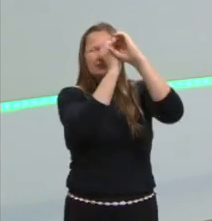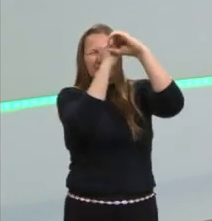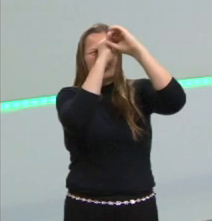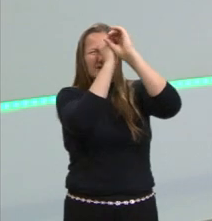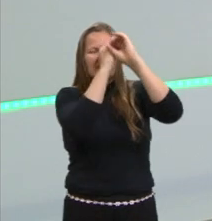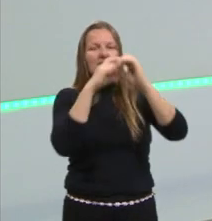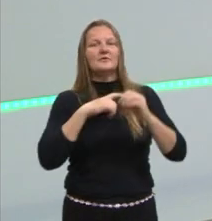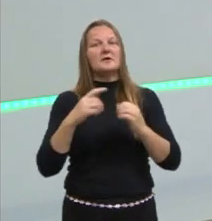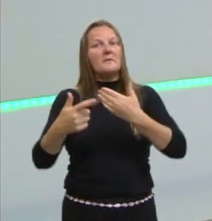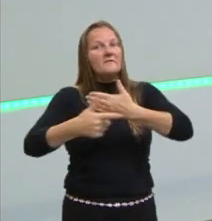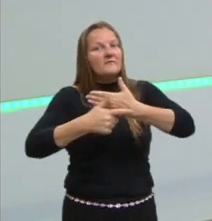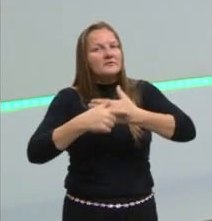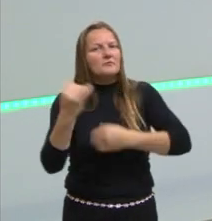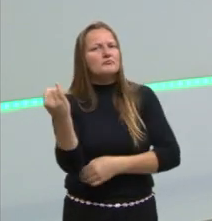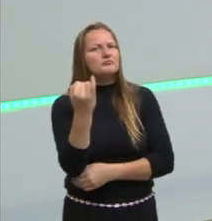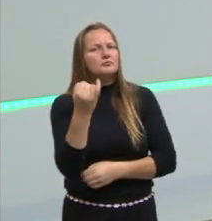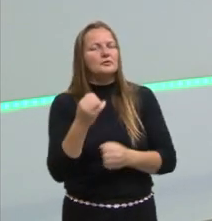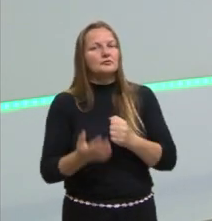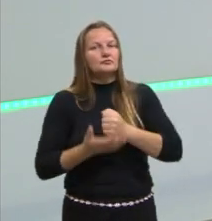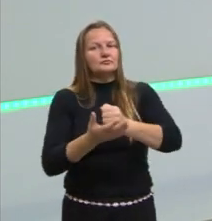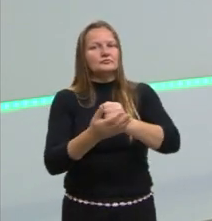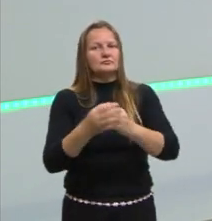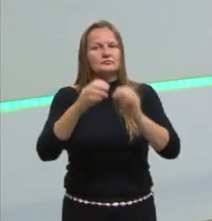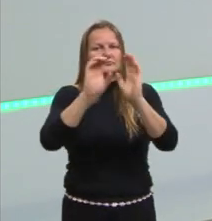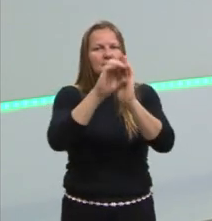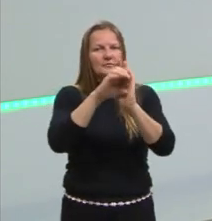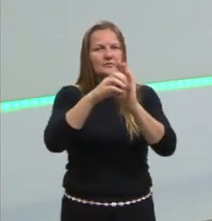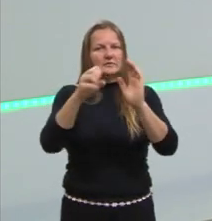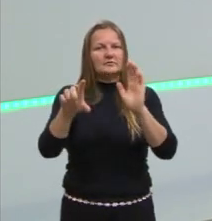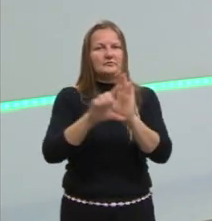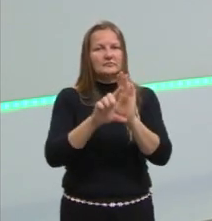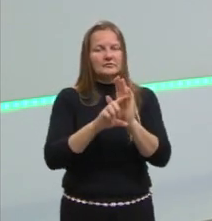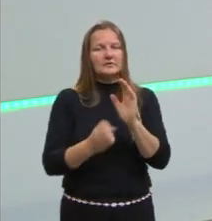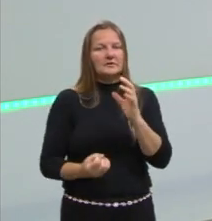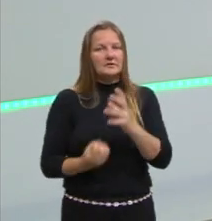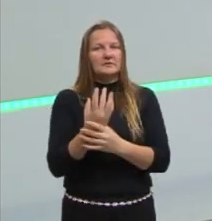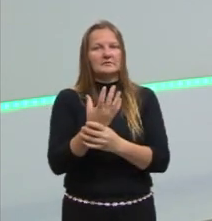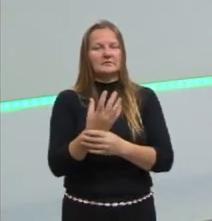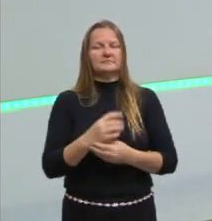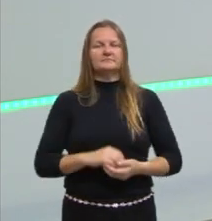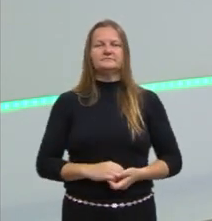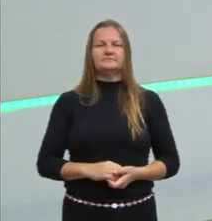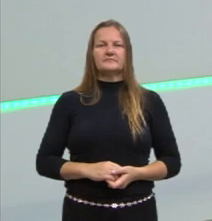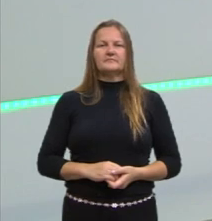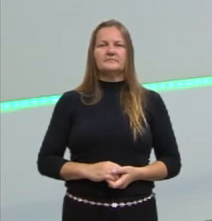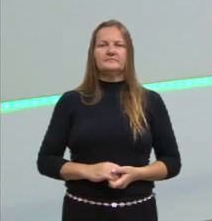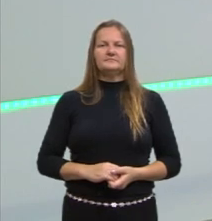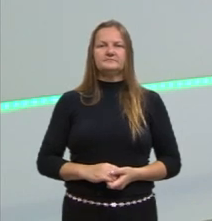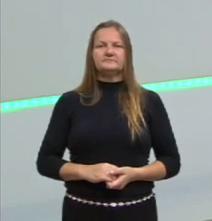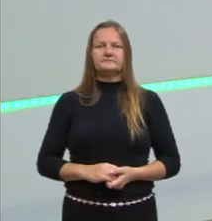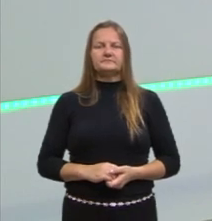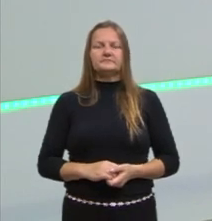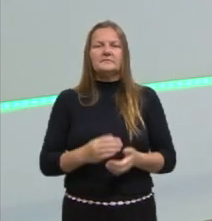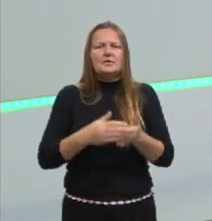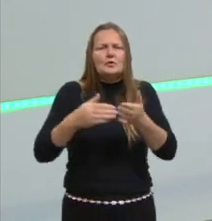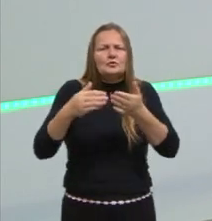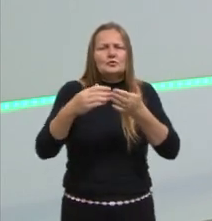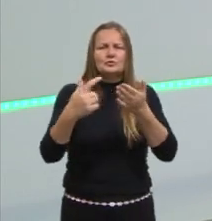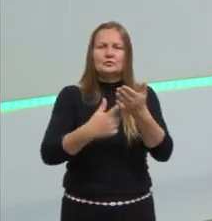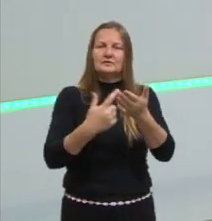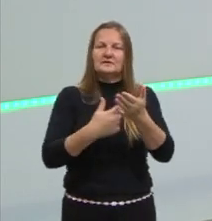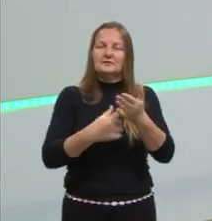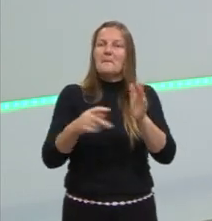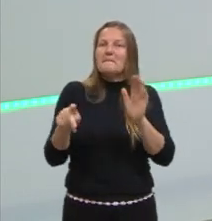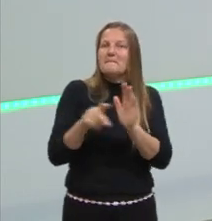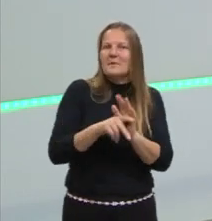teve seu papel importante para definição dessas leis né Para que o Newton conseguisse então desenvolver todo o livro dele que trata desse